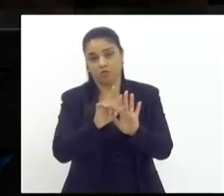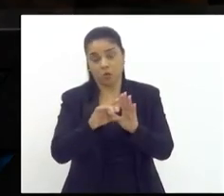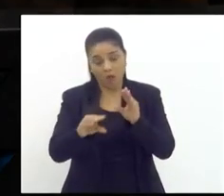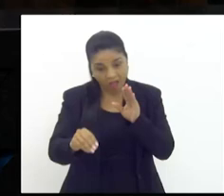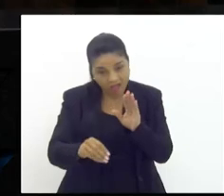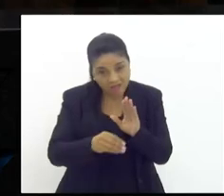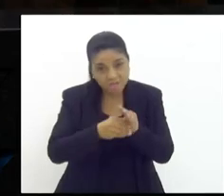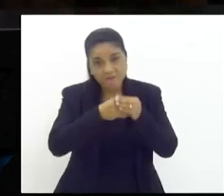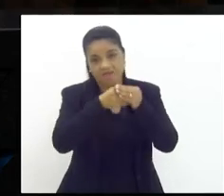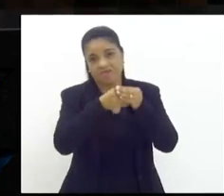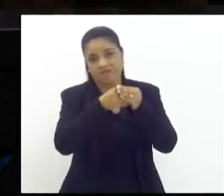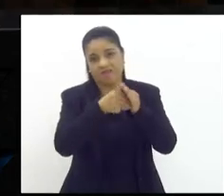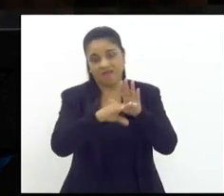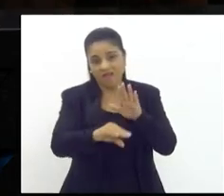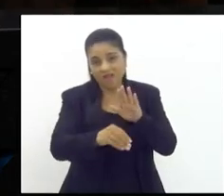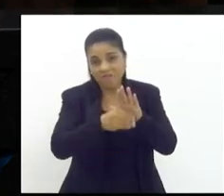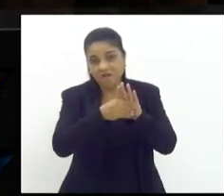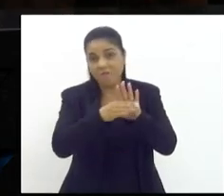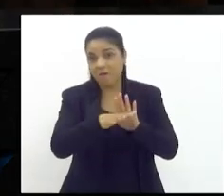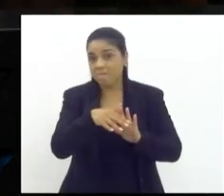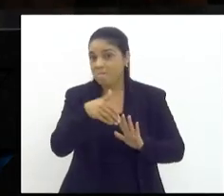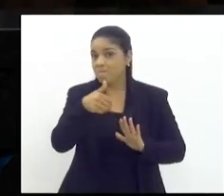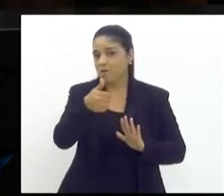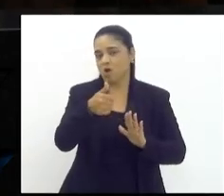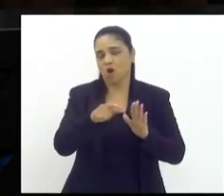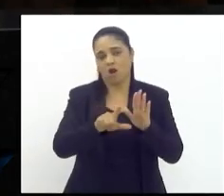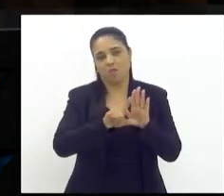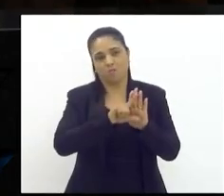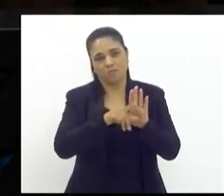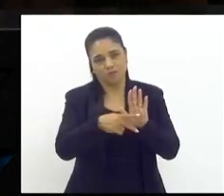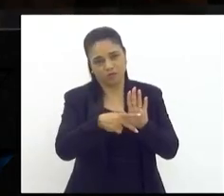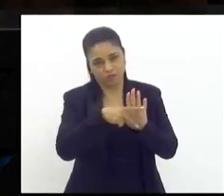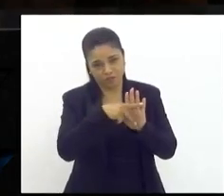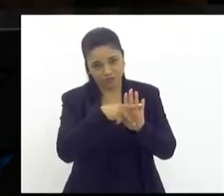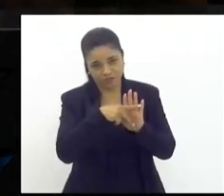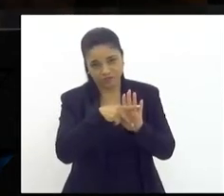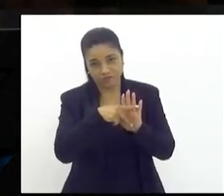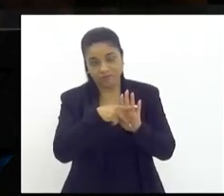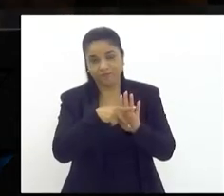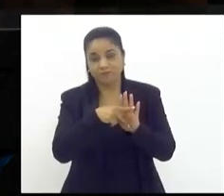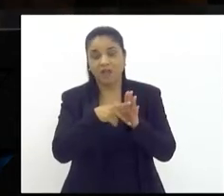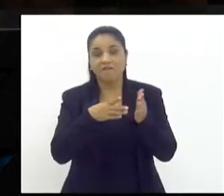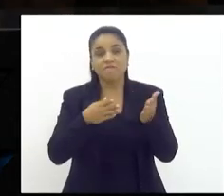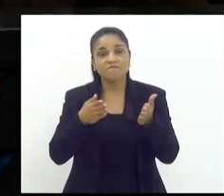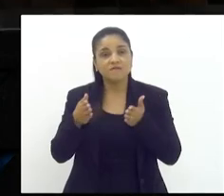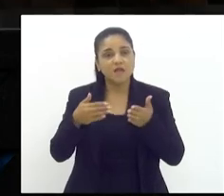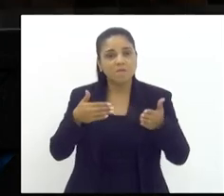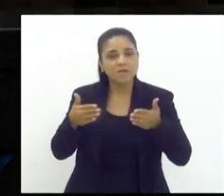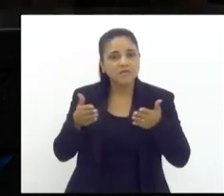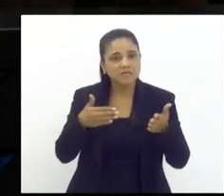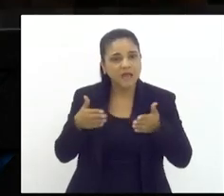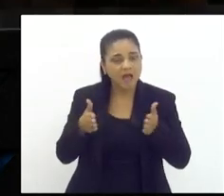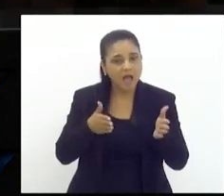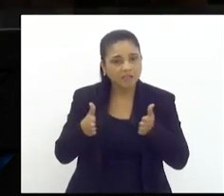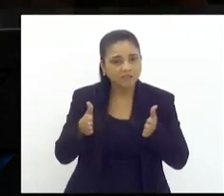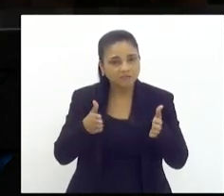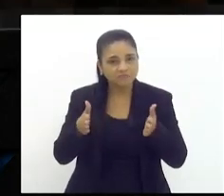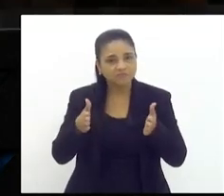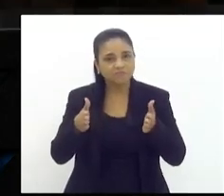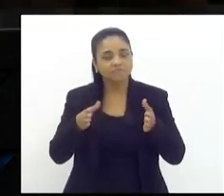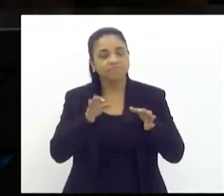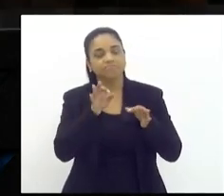as faço para melhorar o projeto para dar mais viabilidade para dar mais